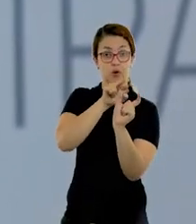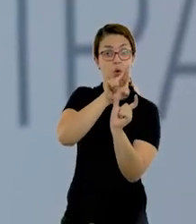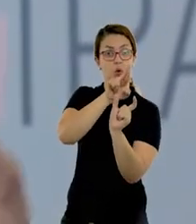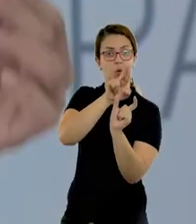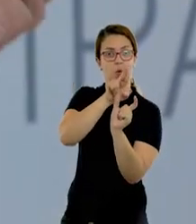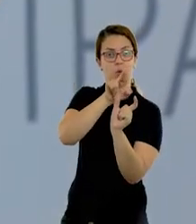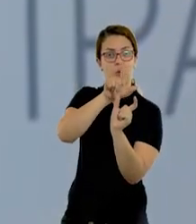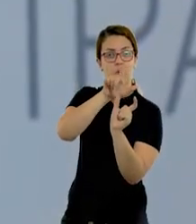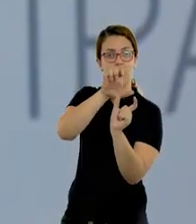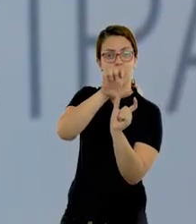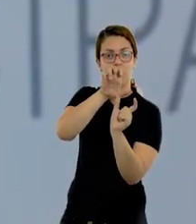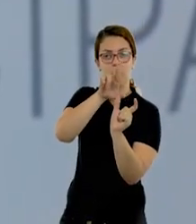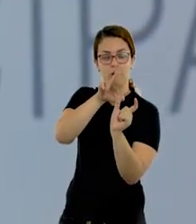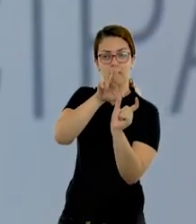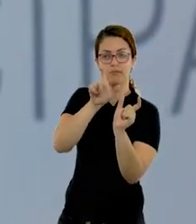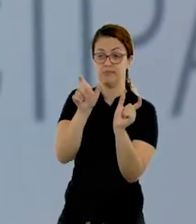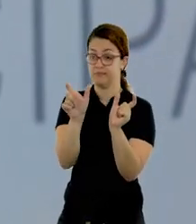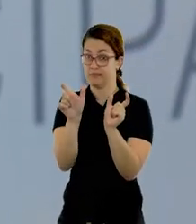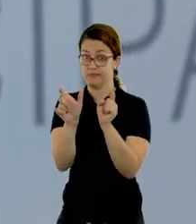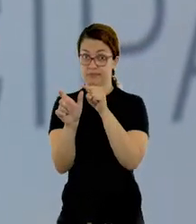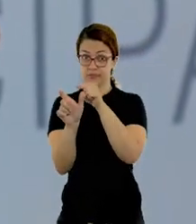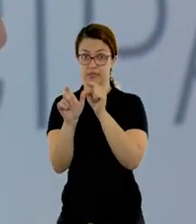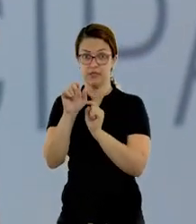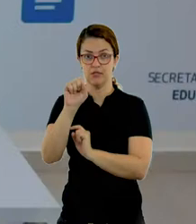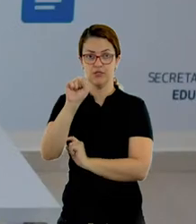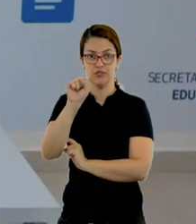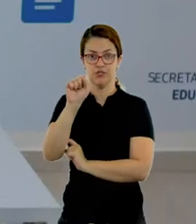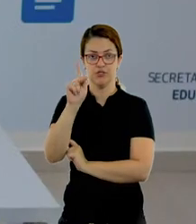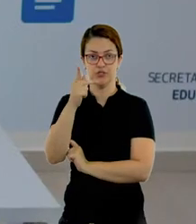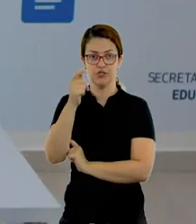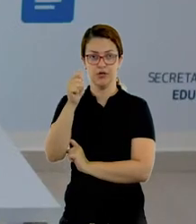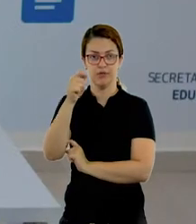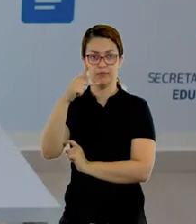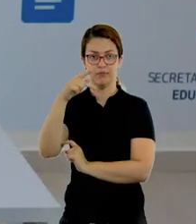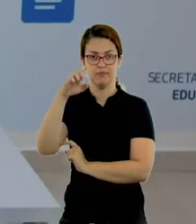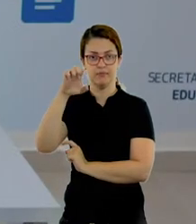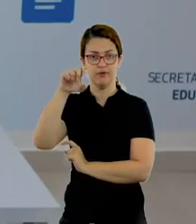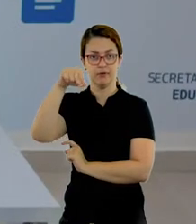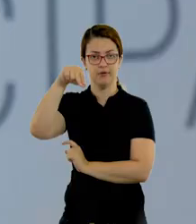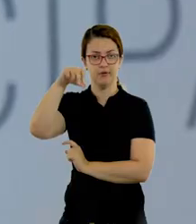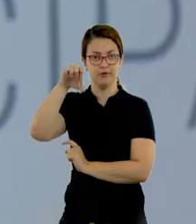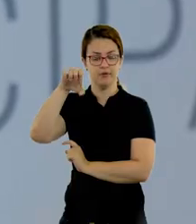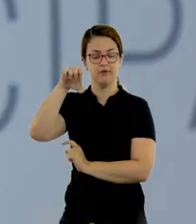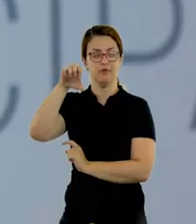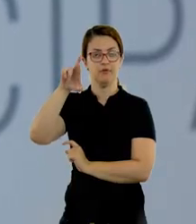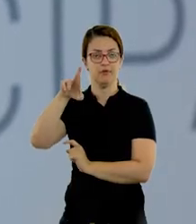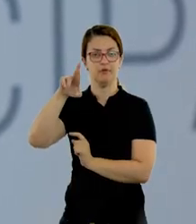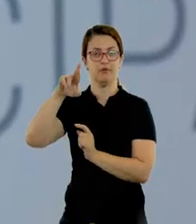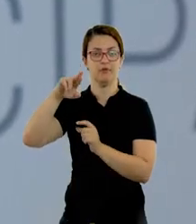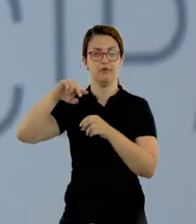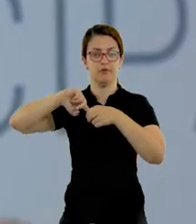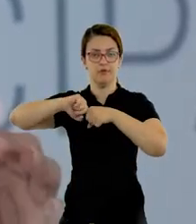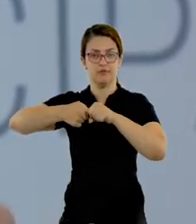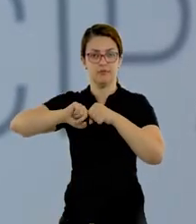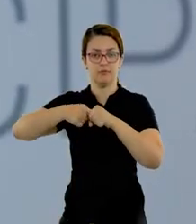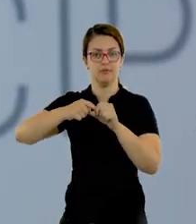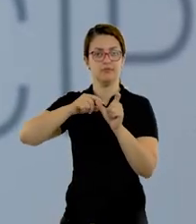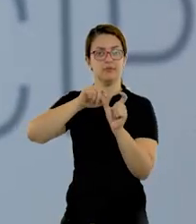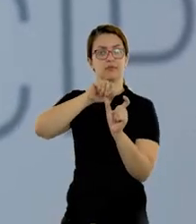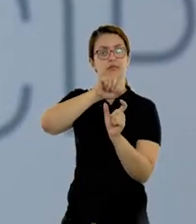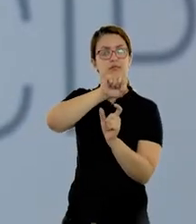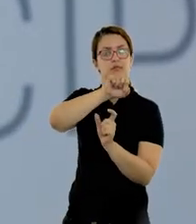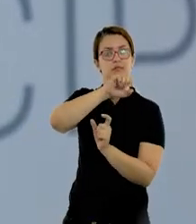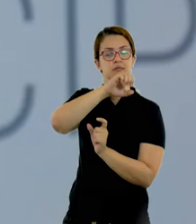que é régua, e aqui eu tenho sharpening, que é apontador. E eu escrevi outras palavrinhas, como scissors, tesoura,